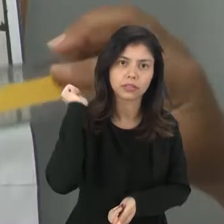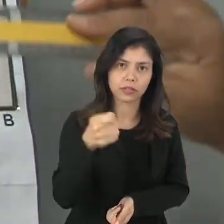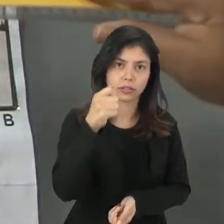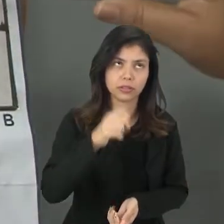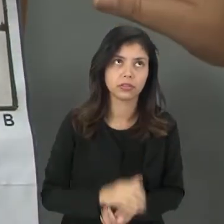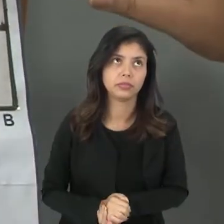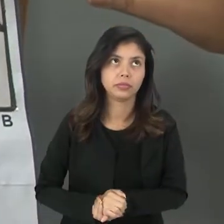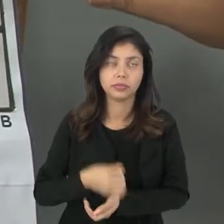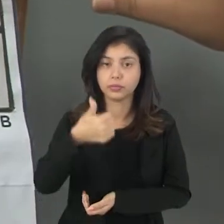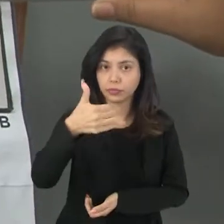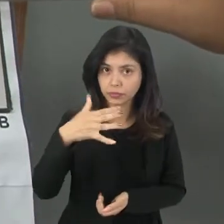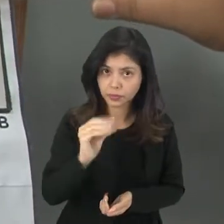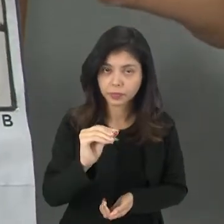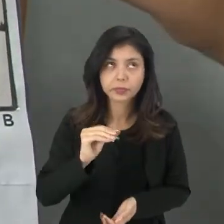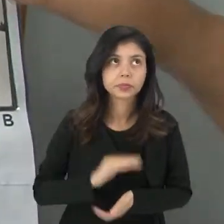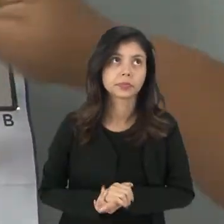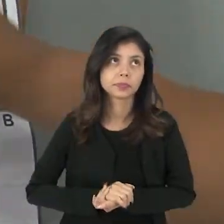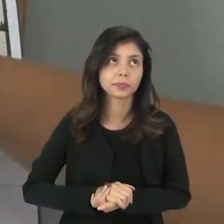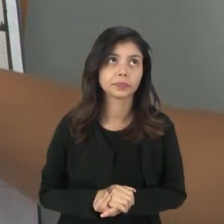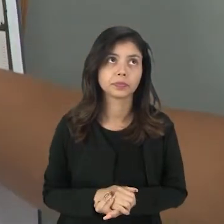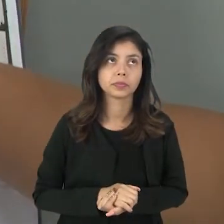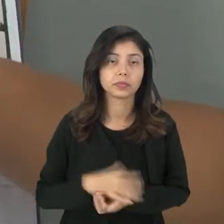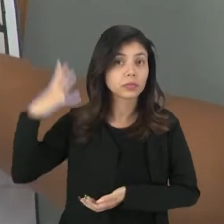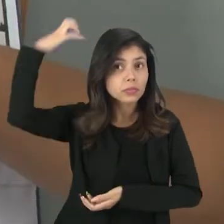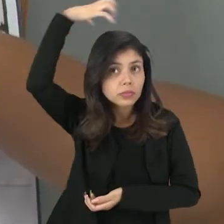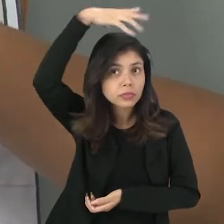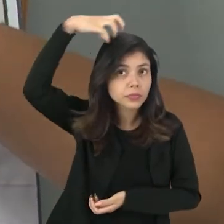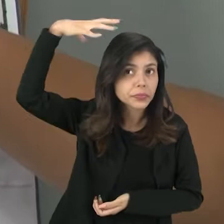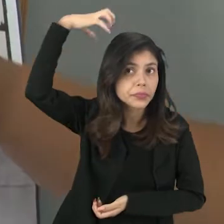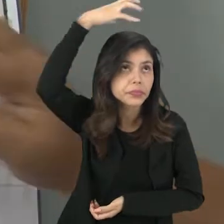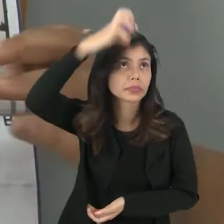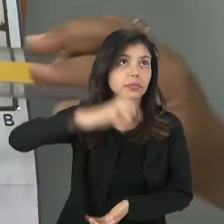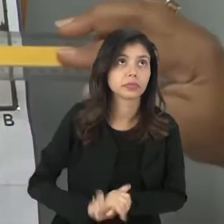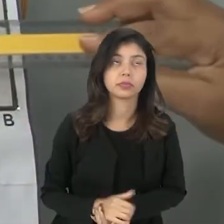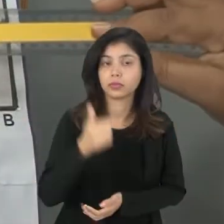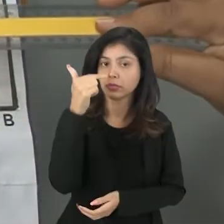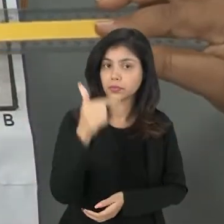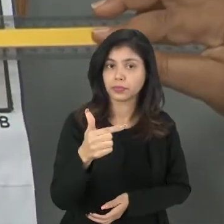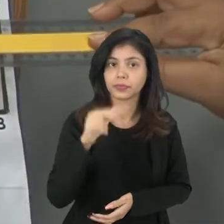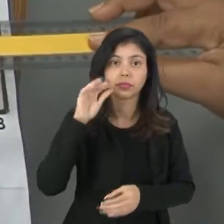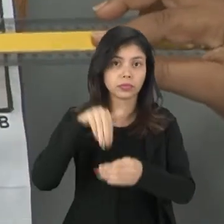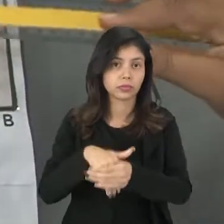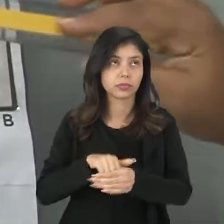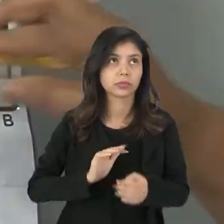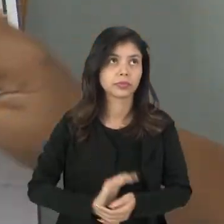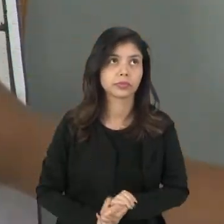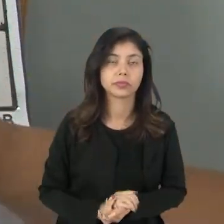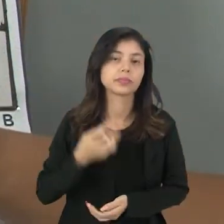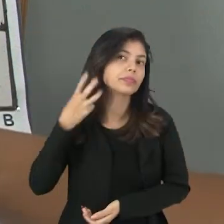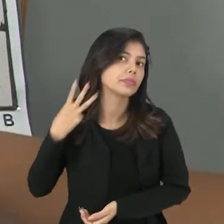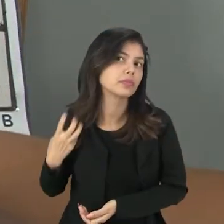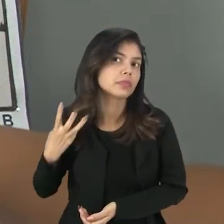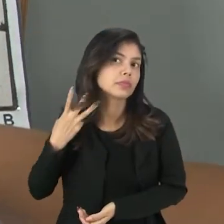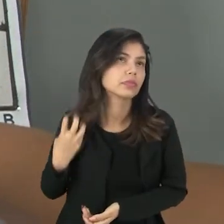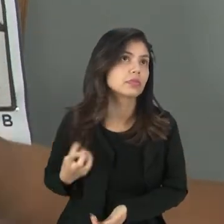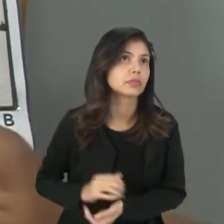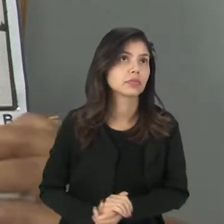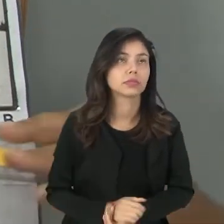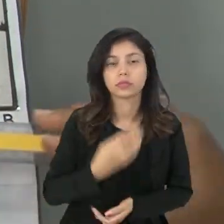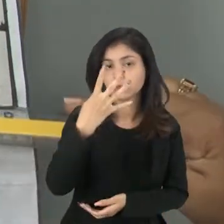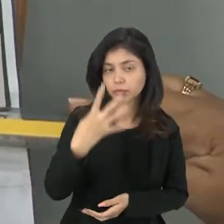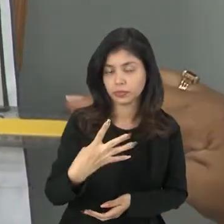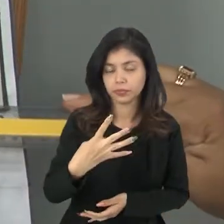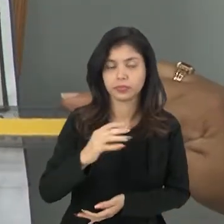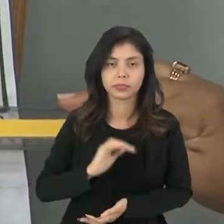Mônica, 10 votos, o Cascão, 2 votos e a